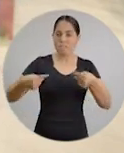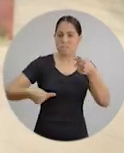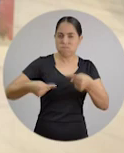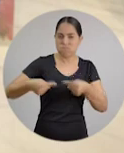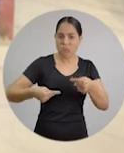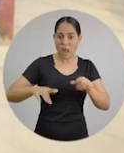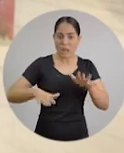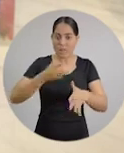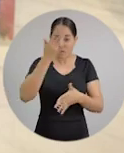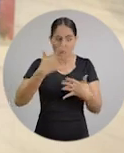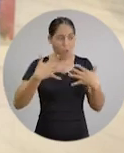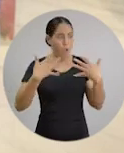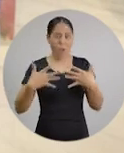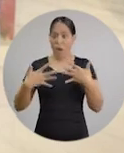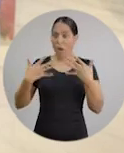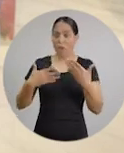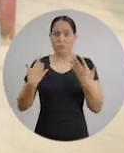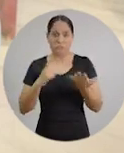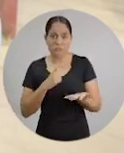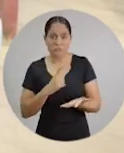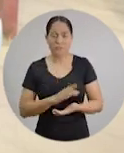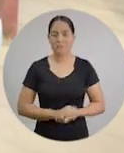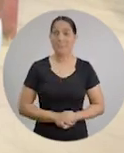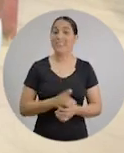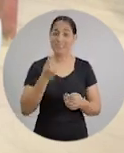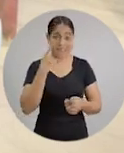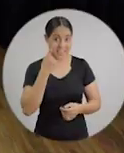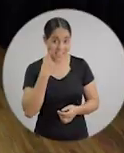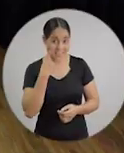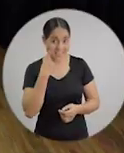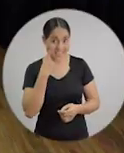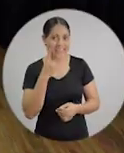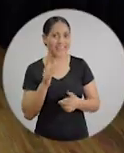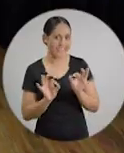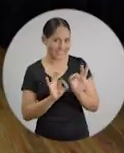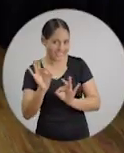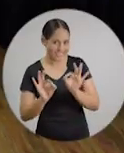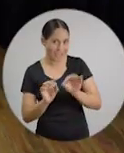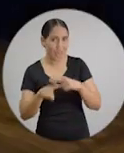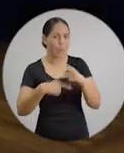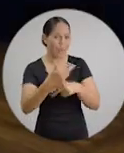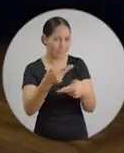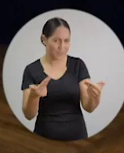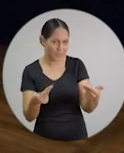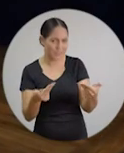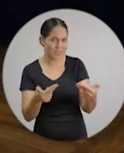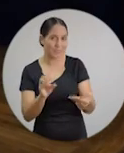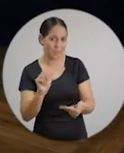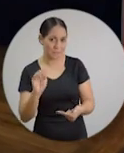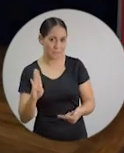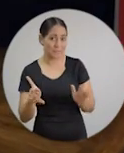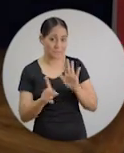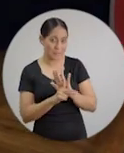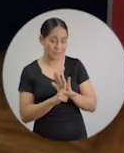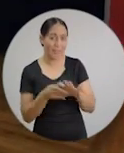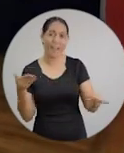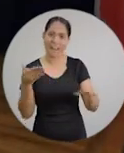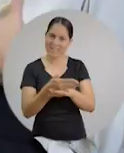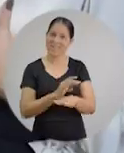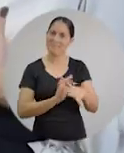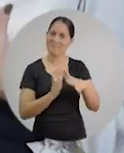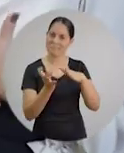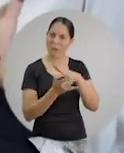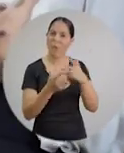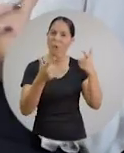lembro que o início dessa discussão, assim, ela assustava muito as pessoas, né? Quer conferir este e outros programas da Ordem dos Advogados do